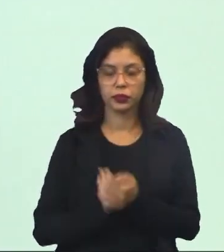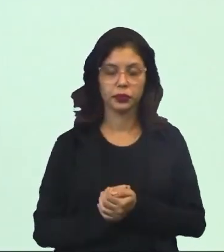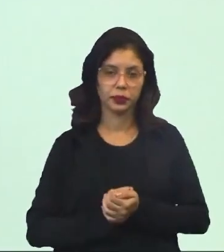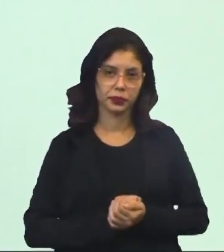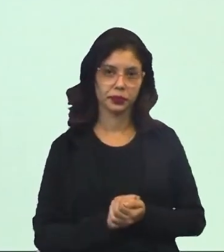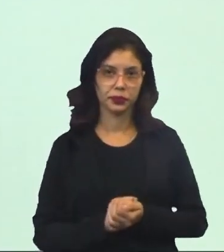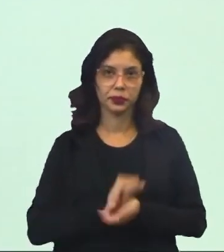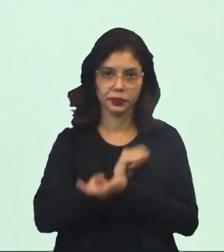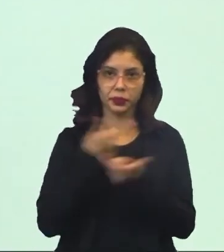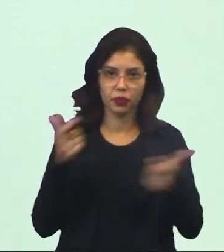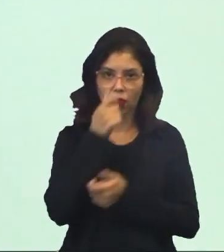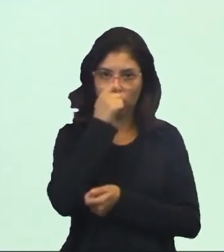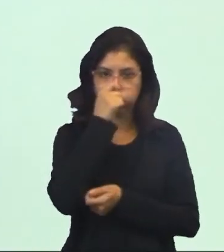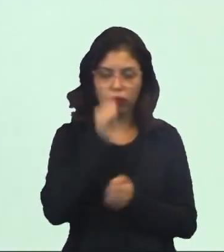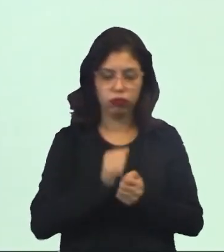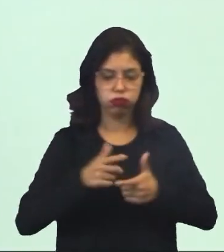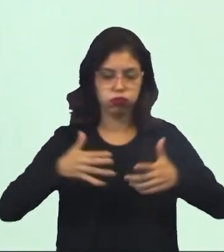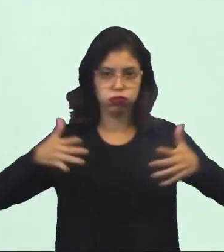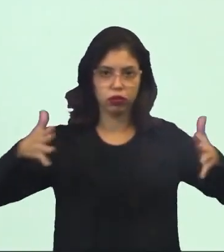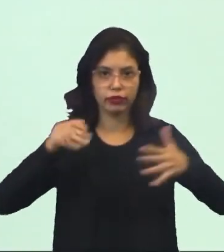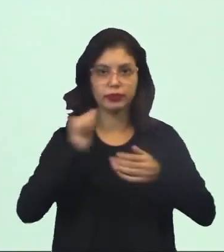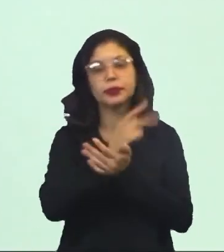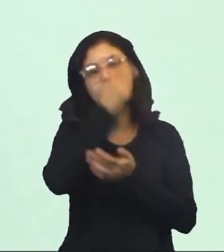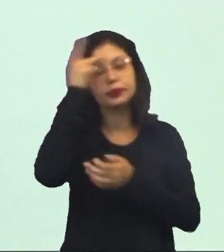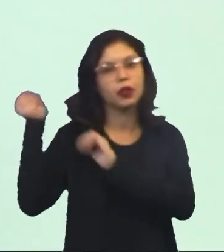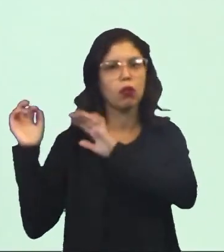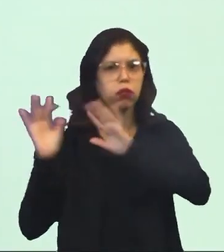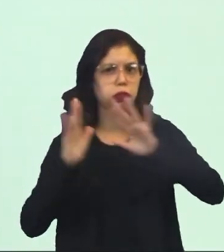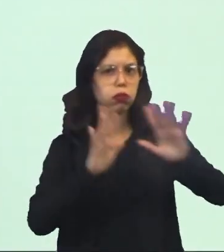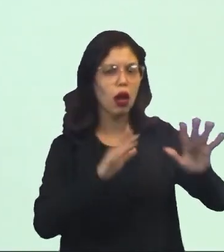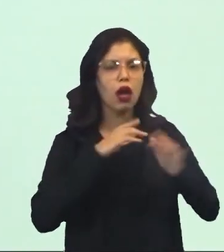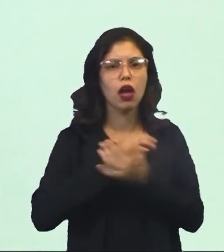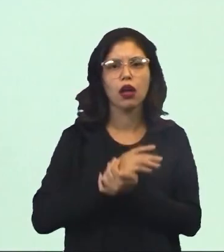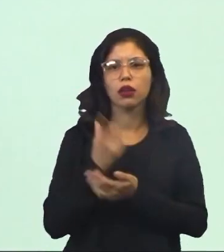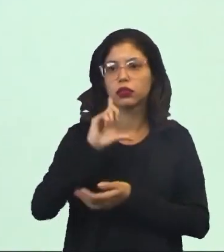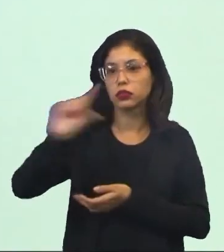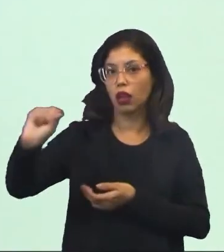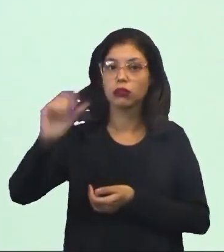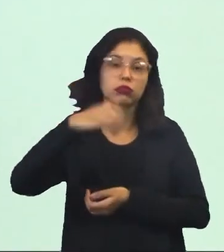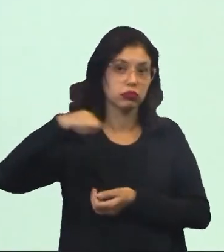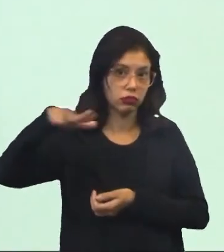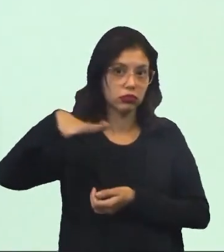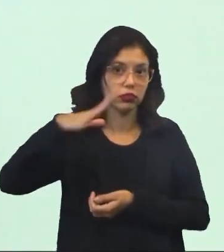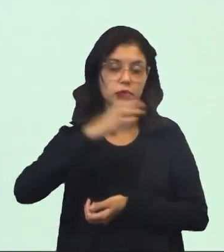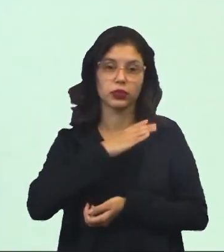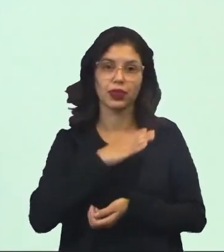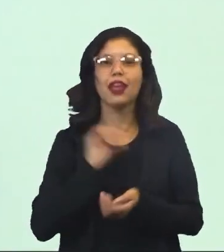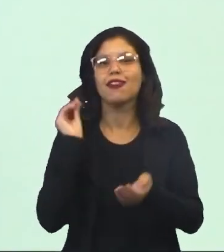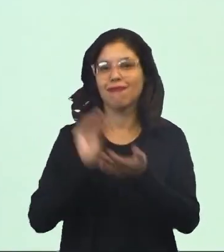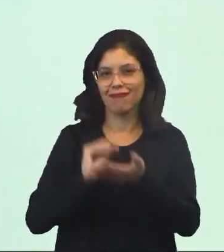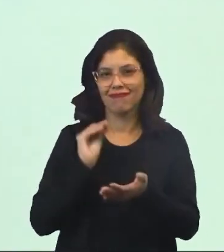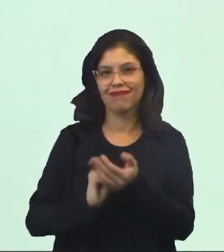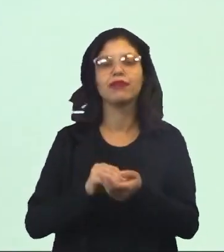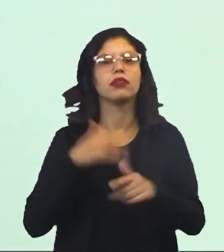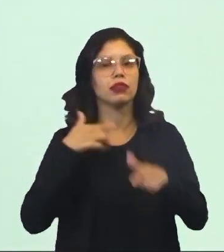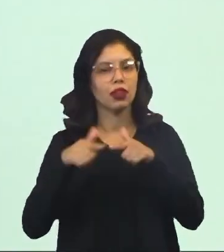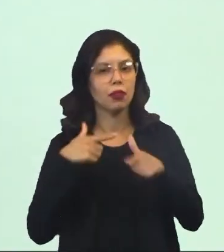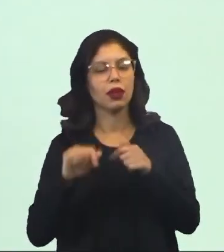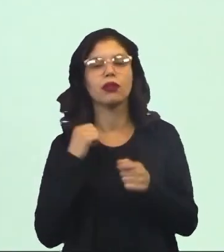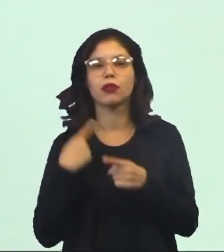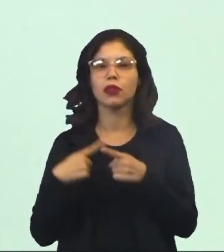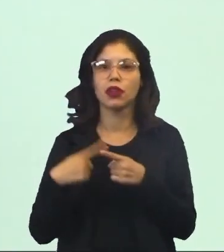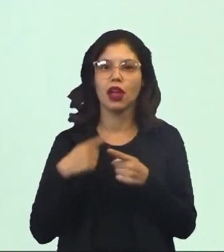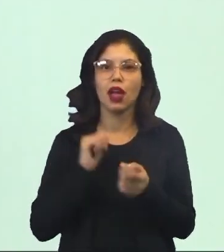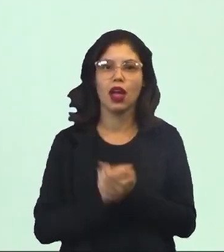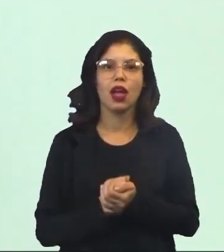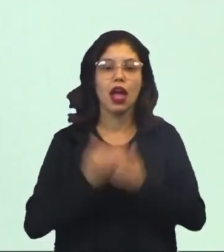Esse grande volume de pessoas que sai do campo em direção à cidade vai ocasionar um desemprego, vai mexer na infraestrutura, porque a cidade